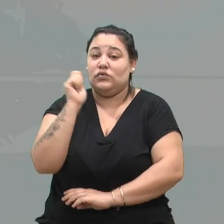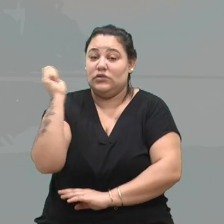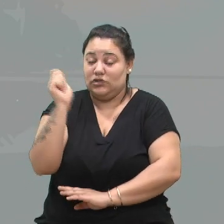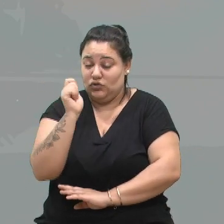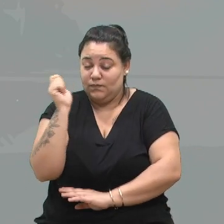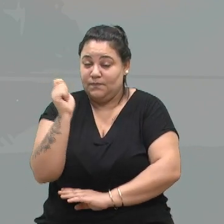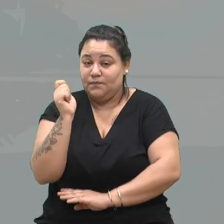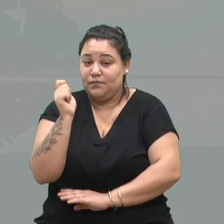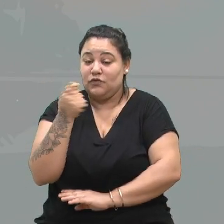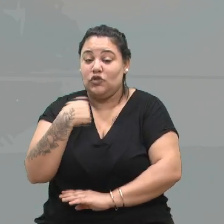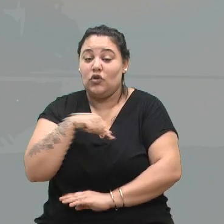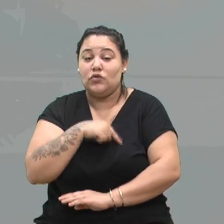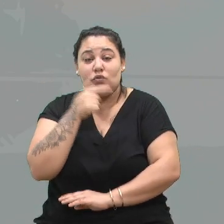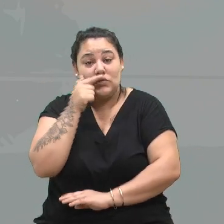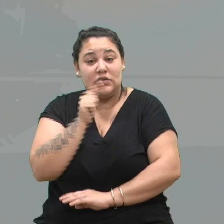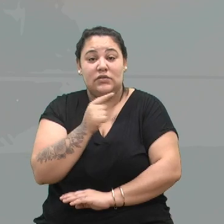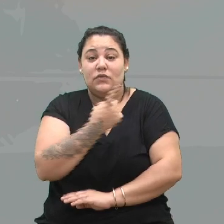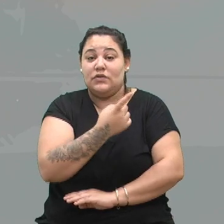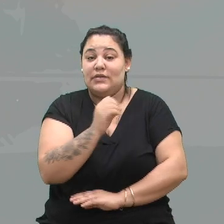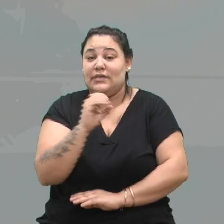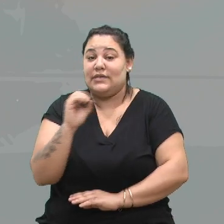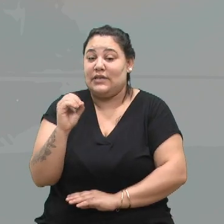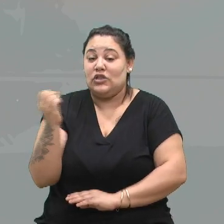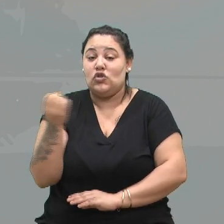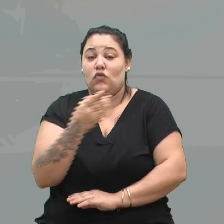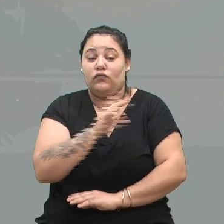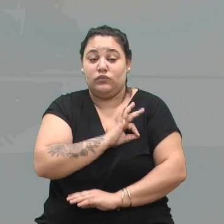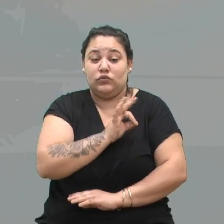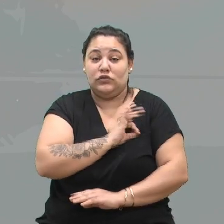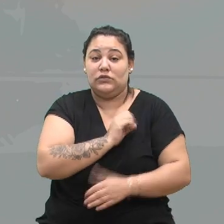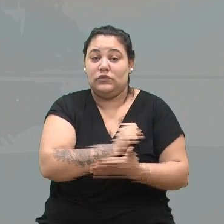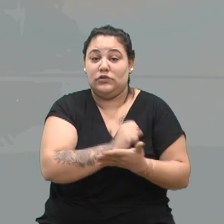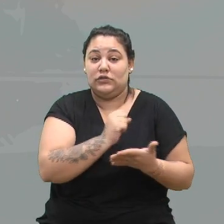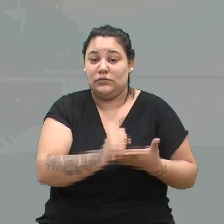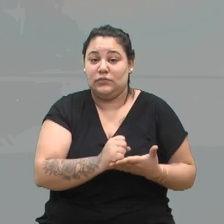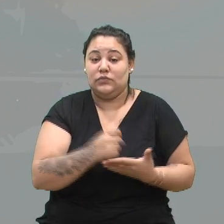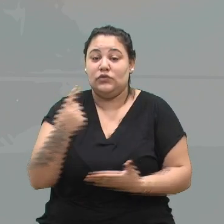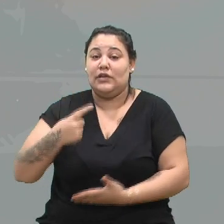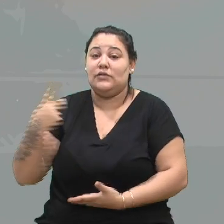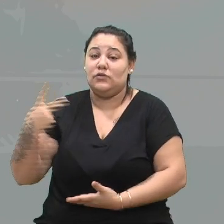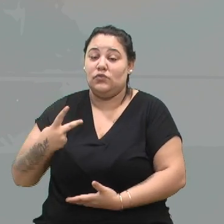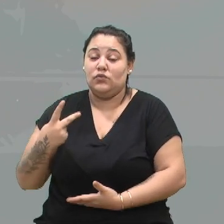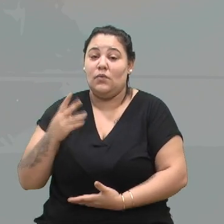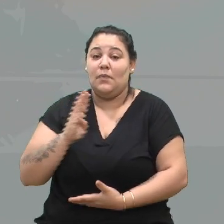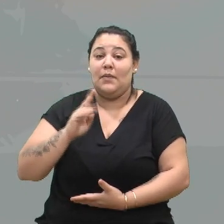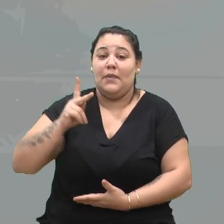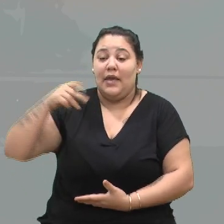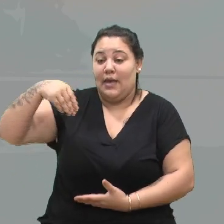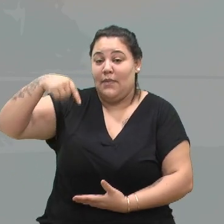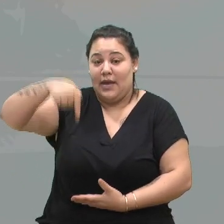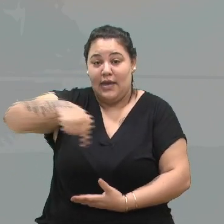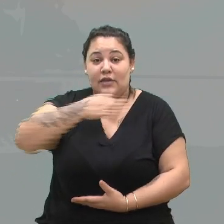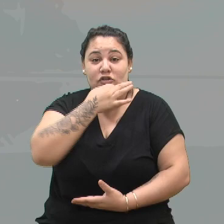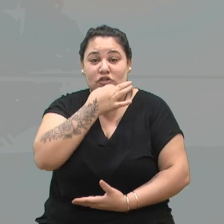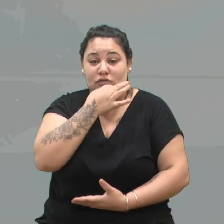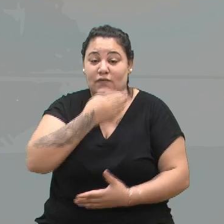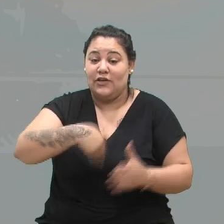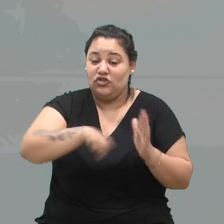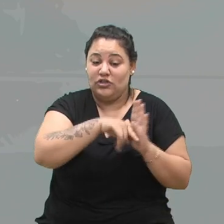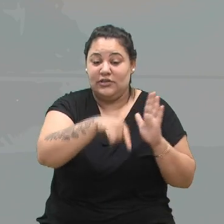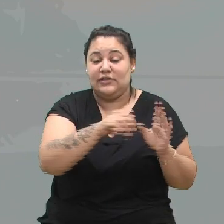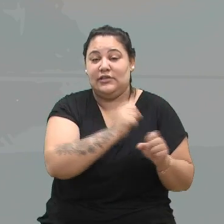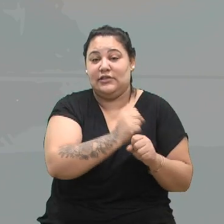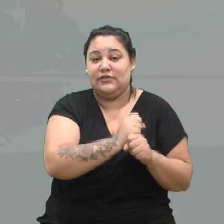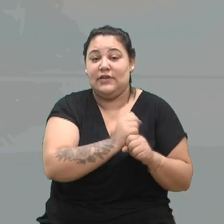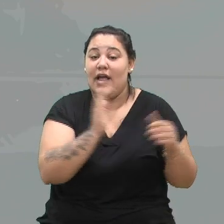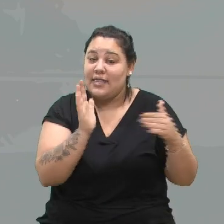onde conquistamos 100 novos policiais militares para o 12º Batalhão de Polícia Militar, que chegam neste ano. até agosto